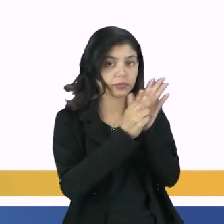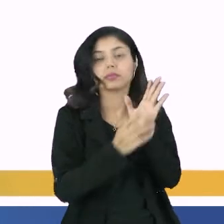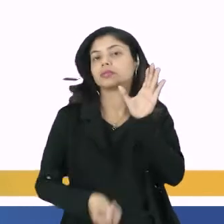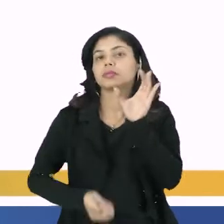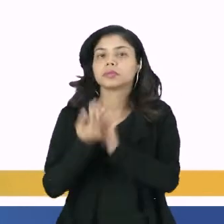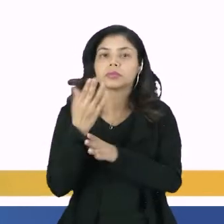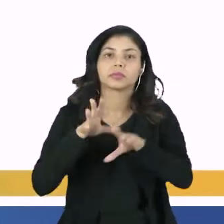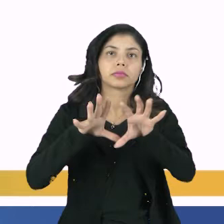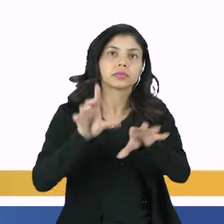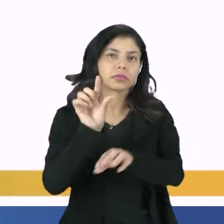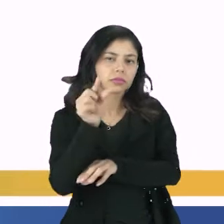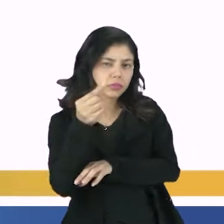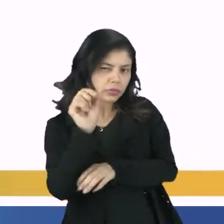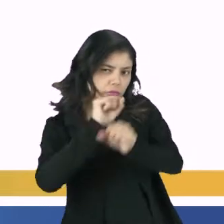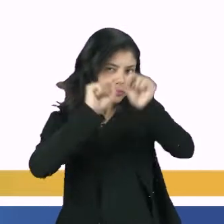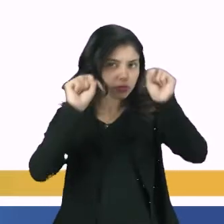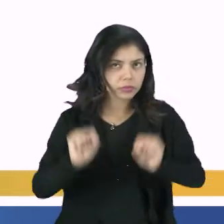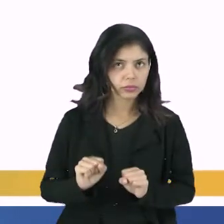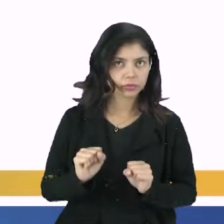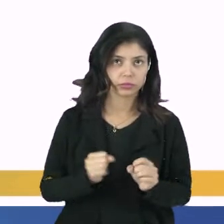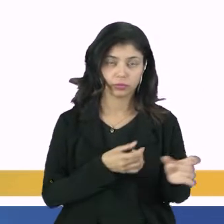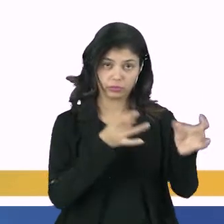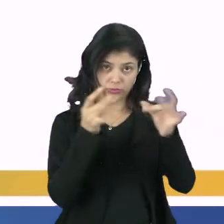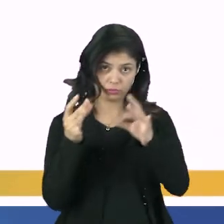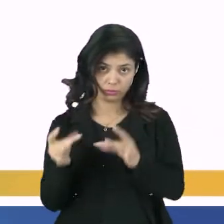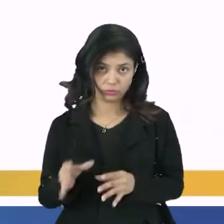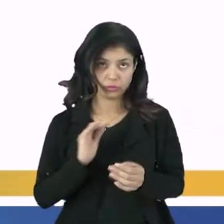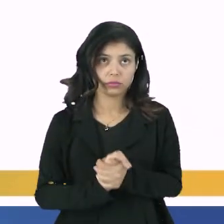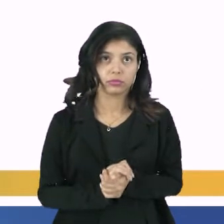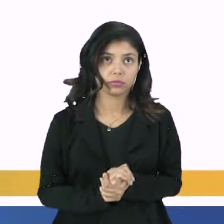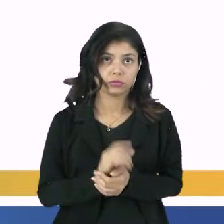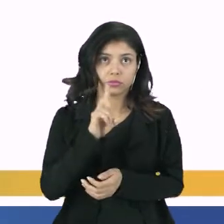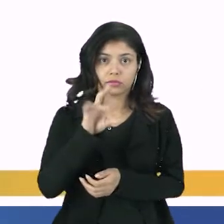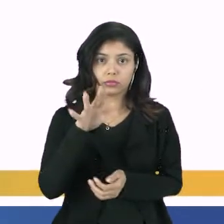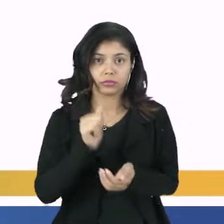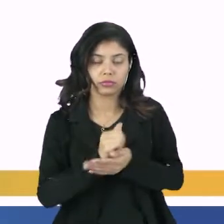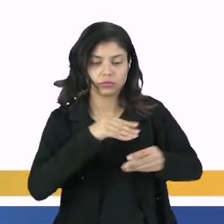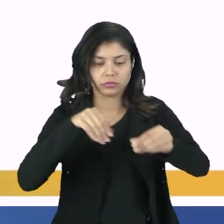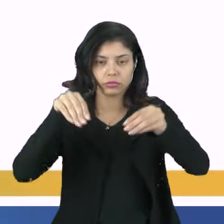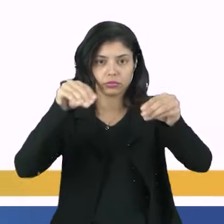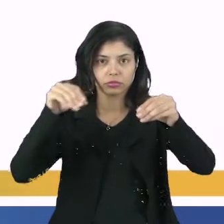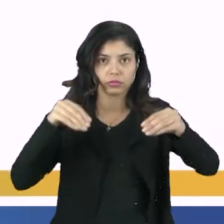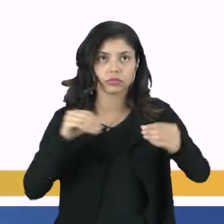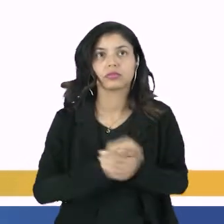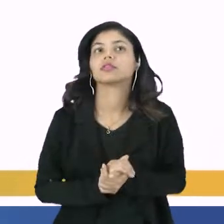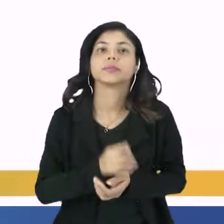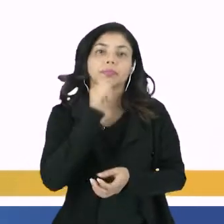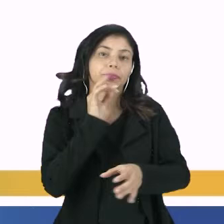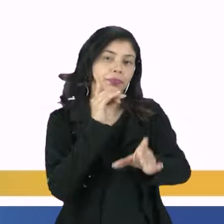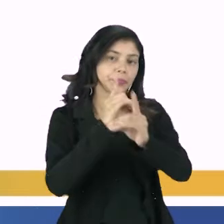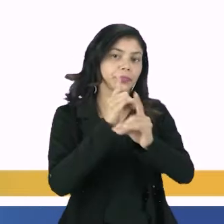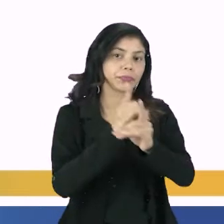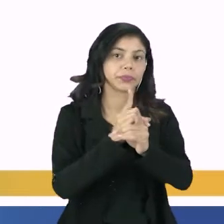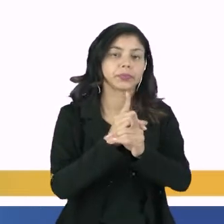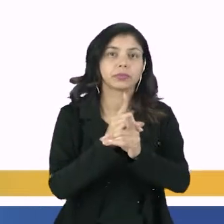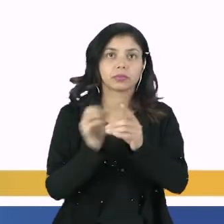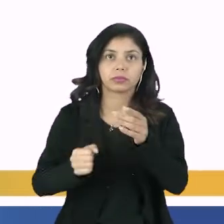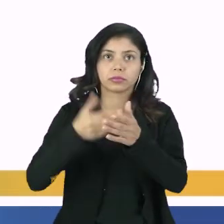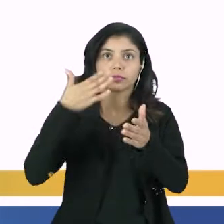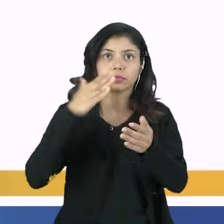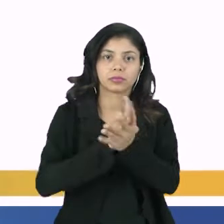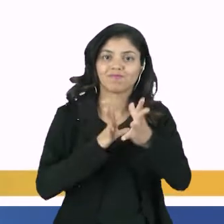surgindo assim um pequeno sistema de comércio e de circulação de sementes. Apesar das descobertas, muitas